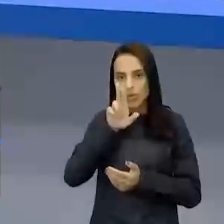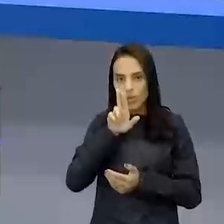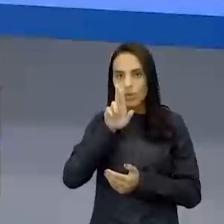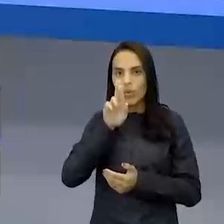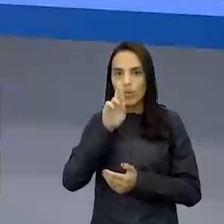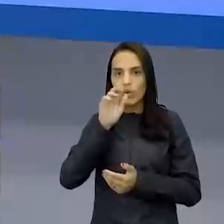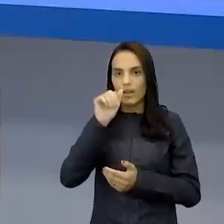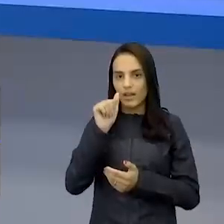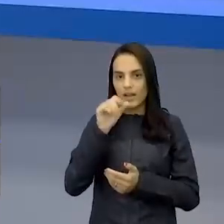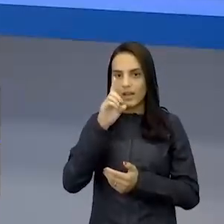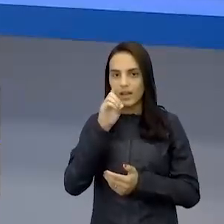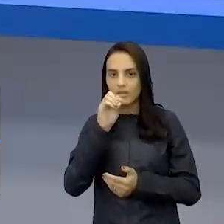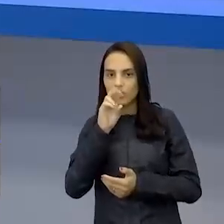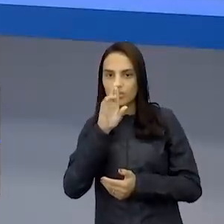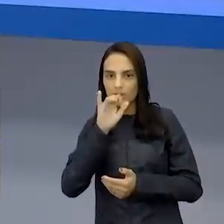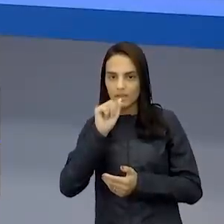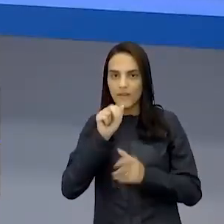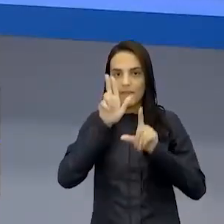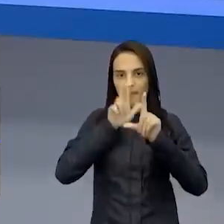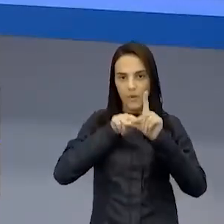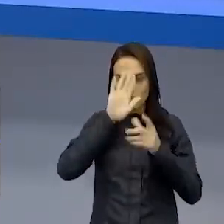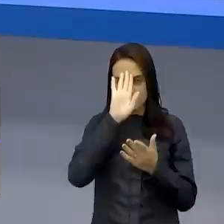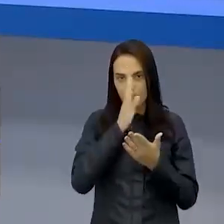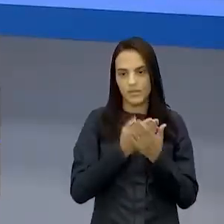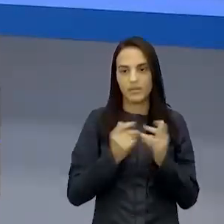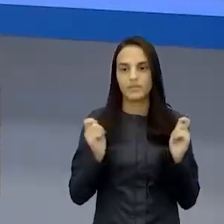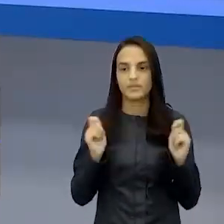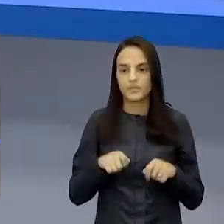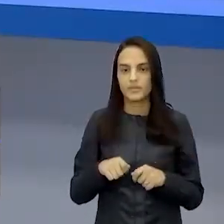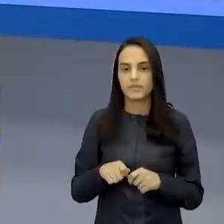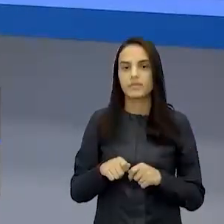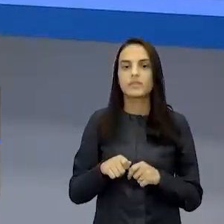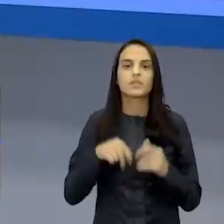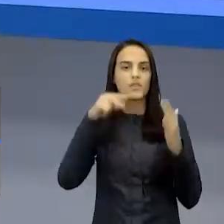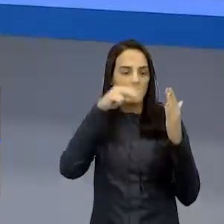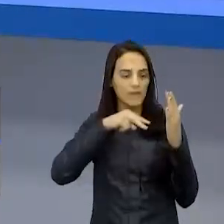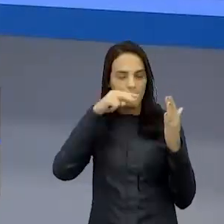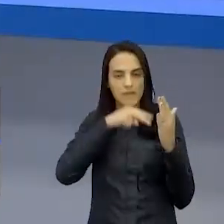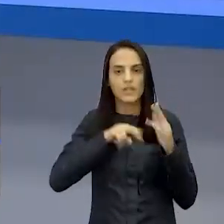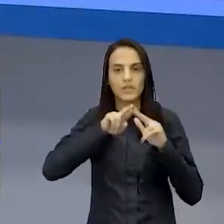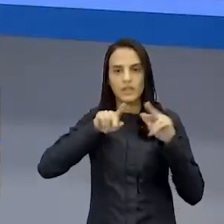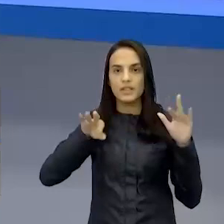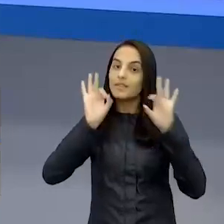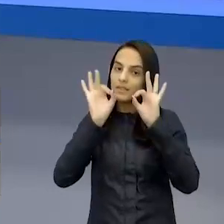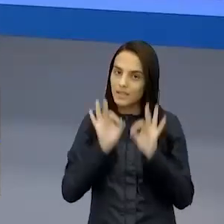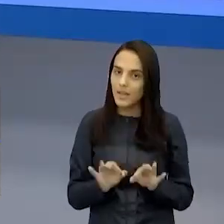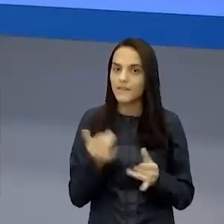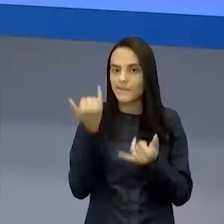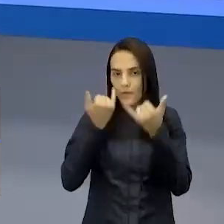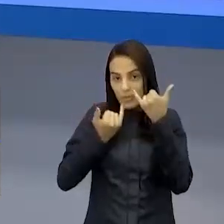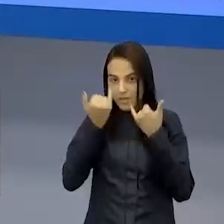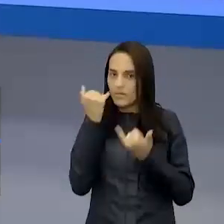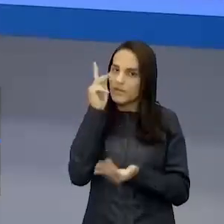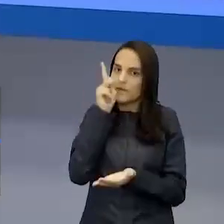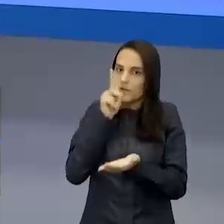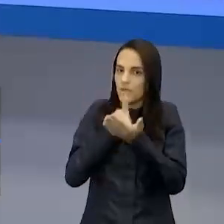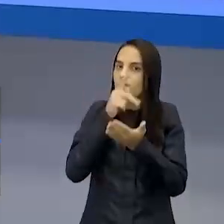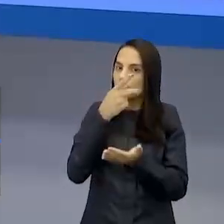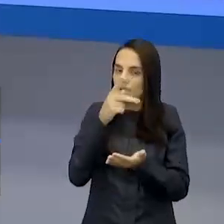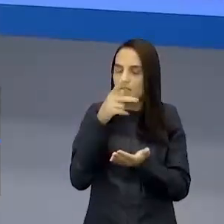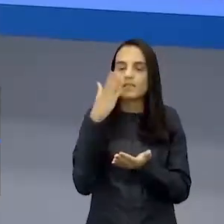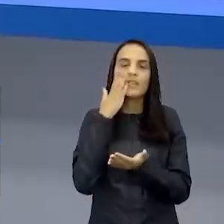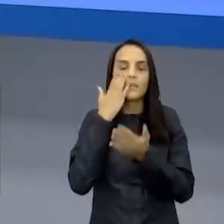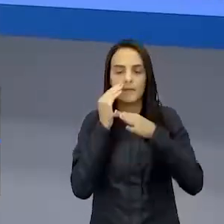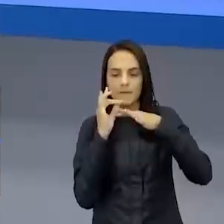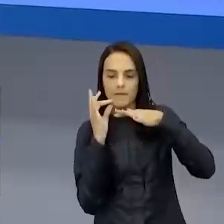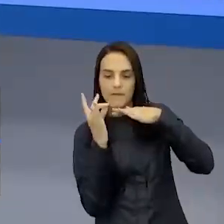curadoria, fontes confiáveis. Você vai pedir a opinião de alguém? Não. Você vai ler coisa certa, aquela informação verdadeira, que você sabe que não é fake news. Então não vai